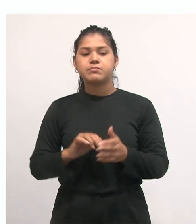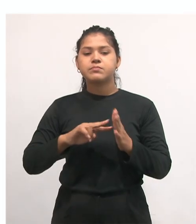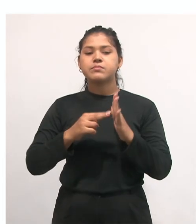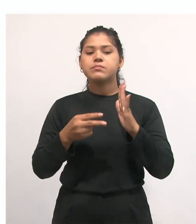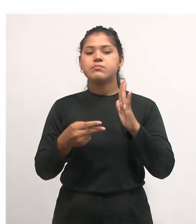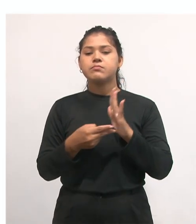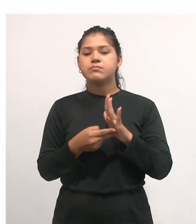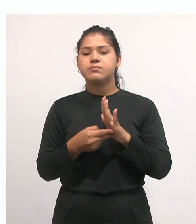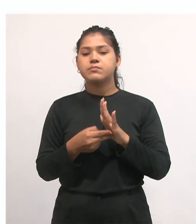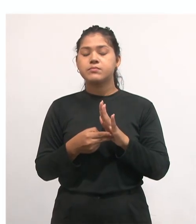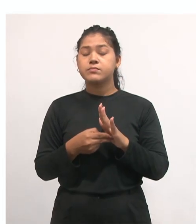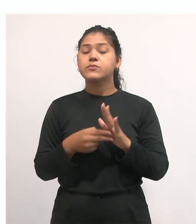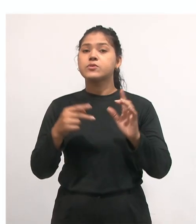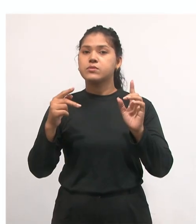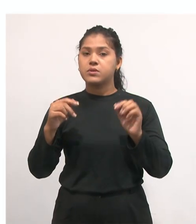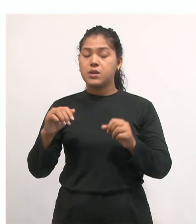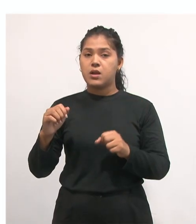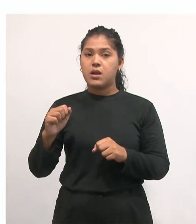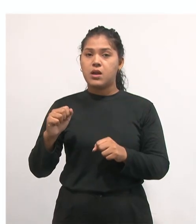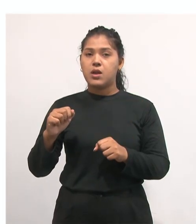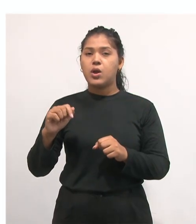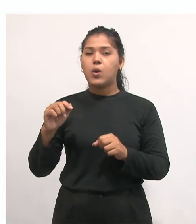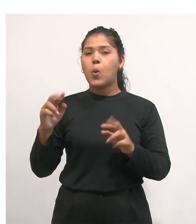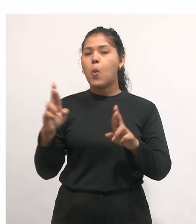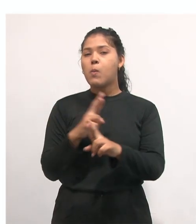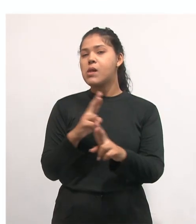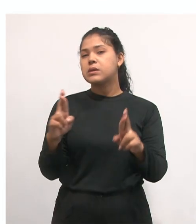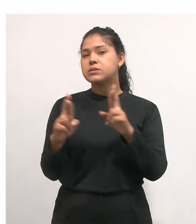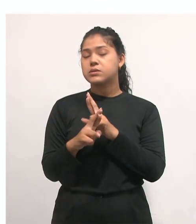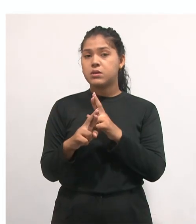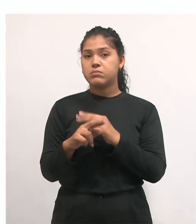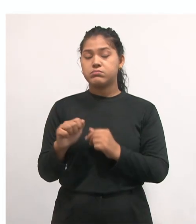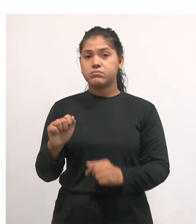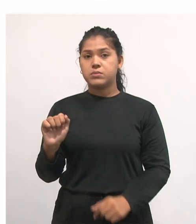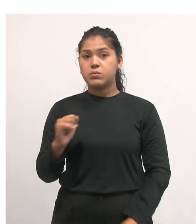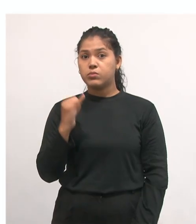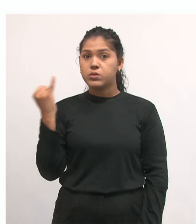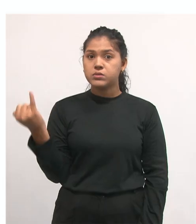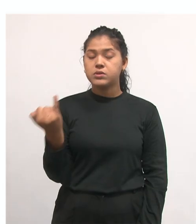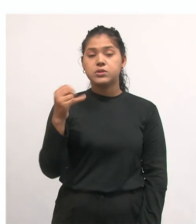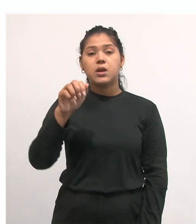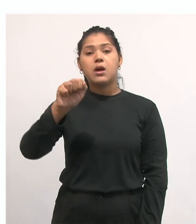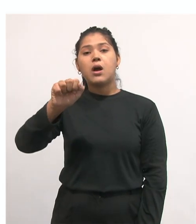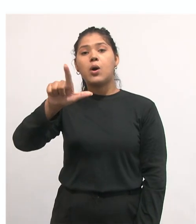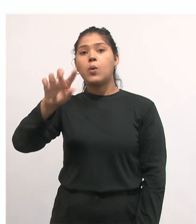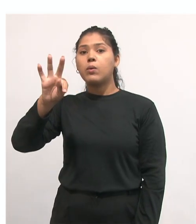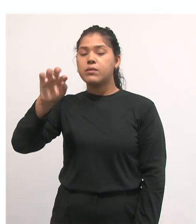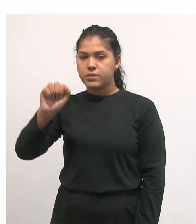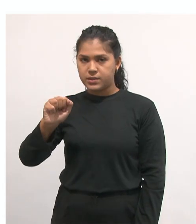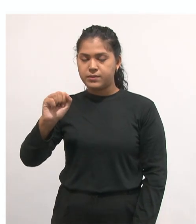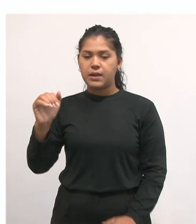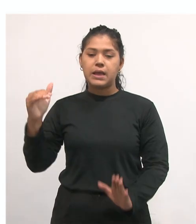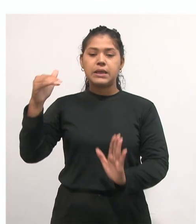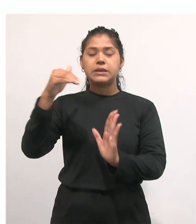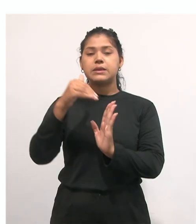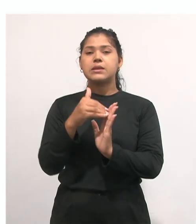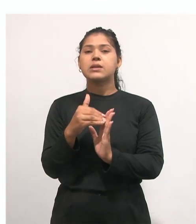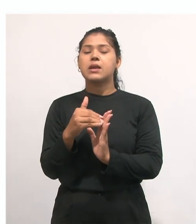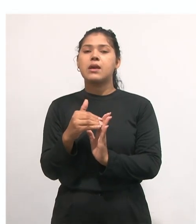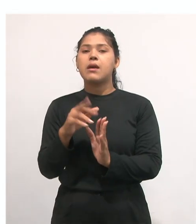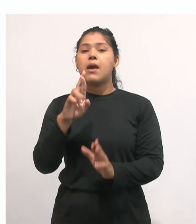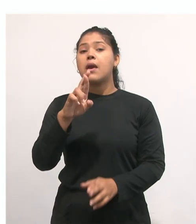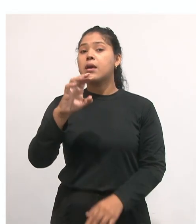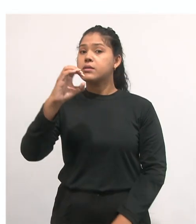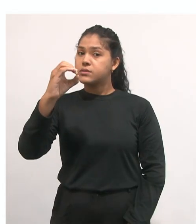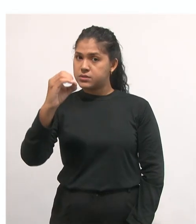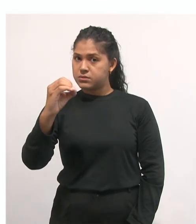correlação muito alta, ok? E aí vai decrescendo até chegar a R0, com a correlação nula,